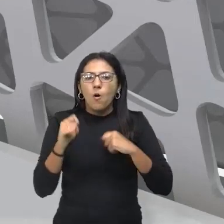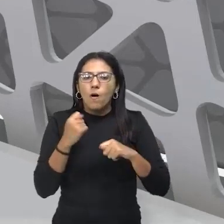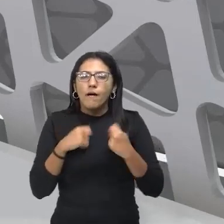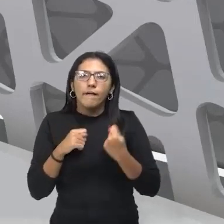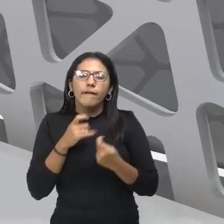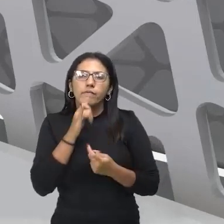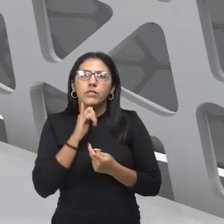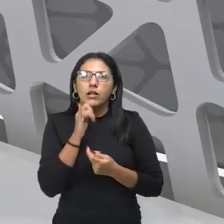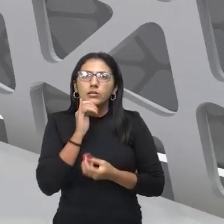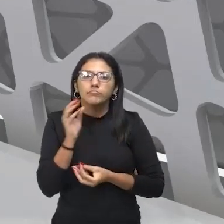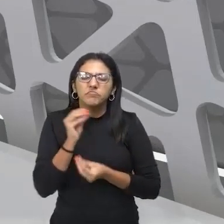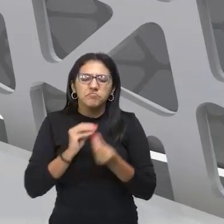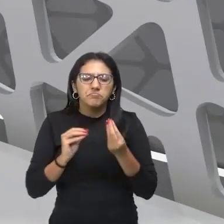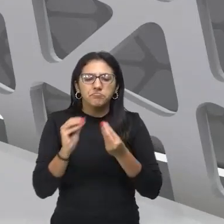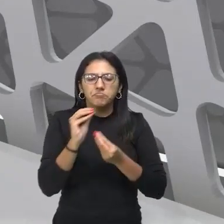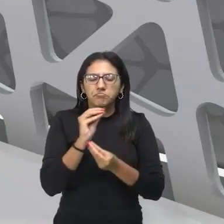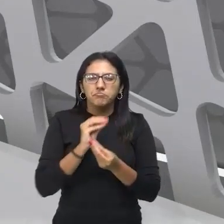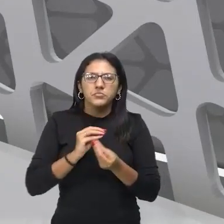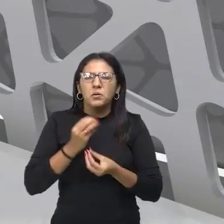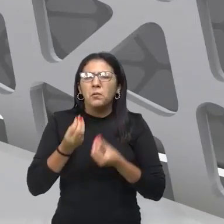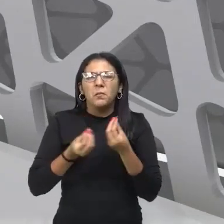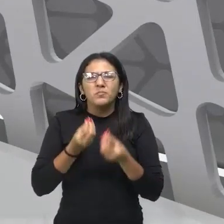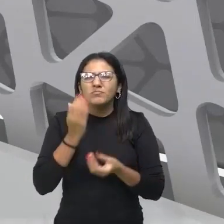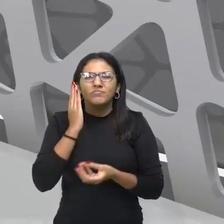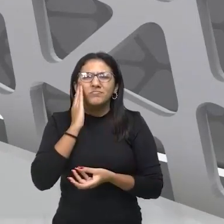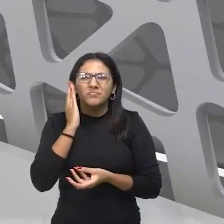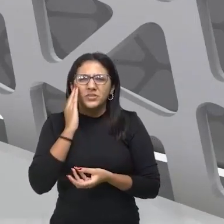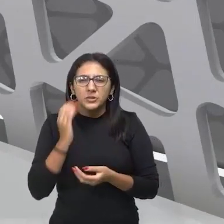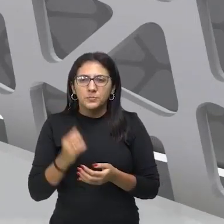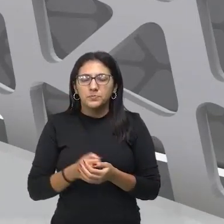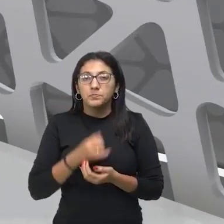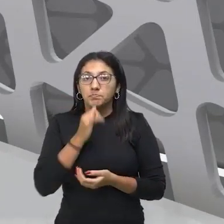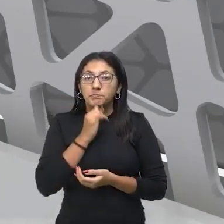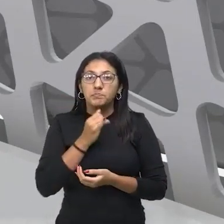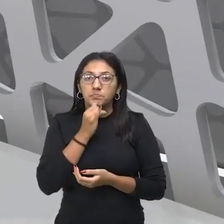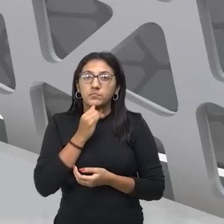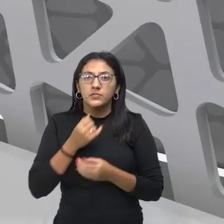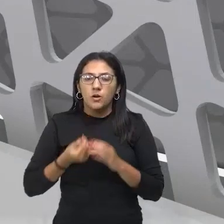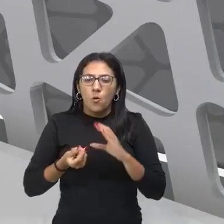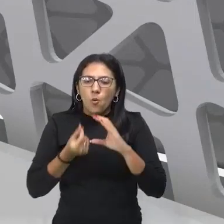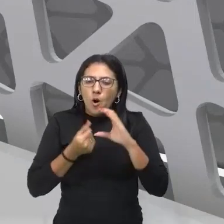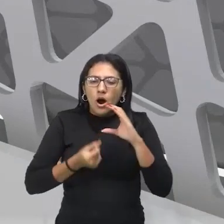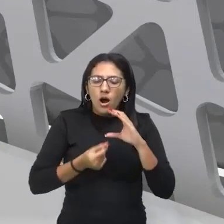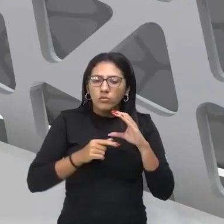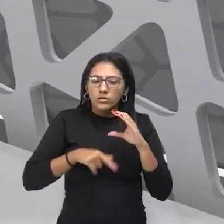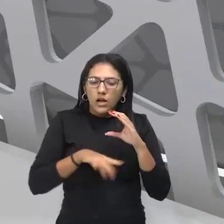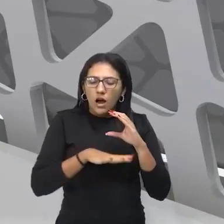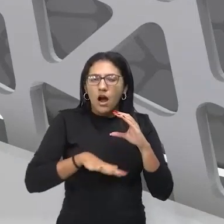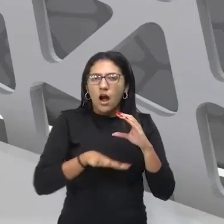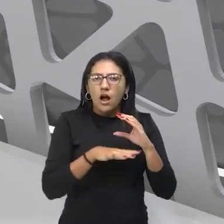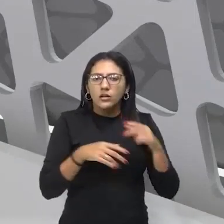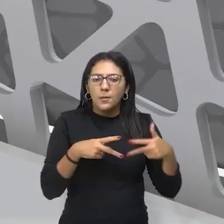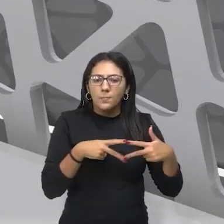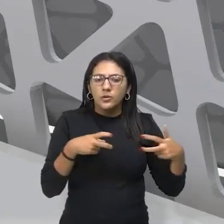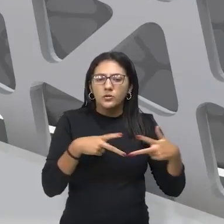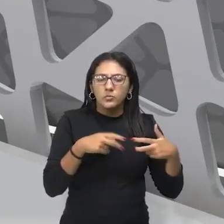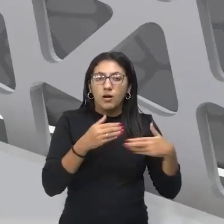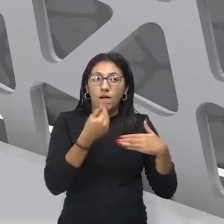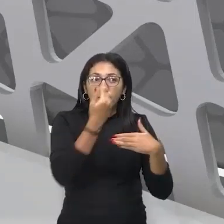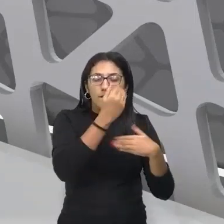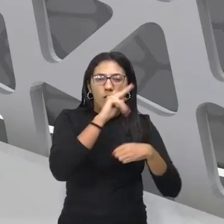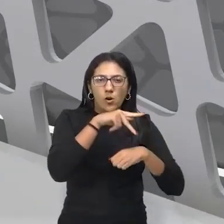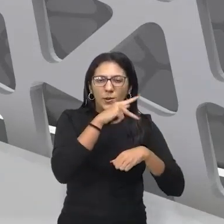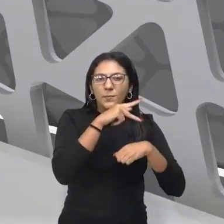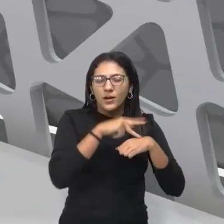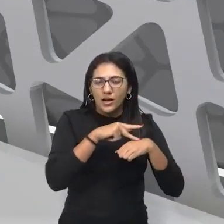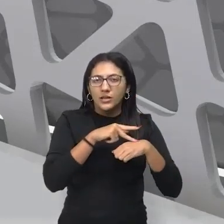mista. Para você entender bem como isso funciona, metade do capital da Petrobras é estrangeiro e a